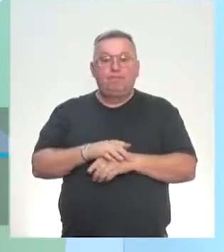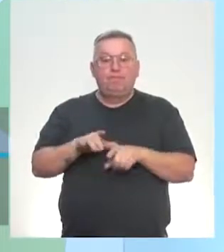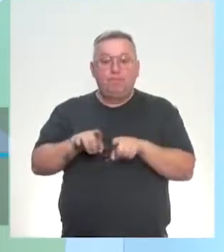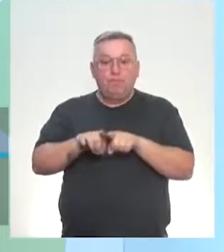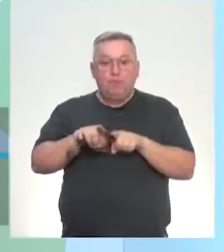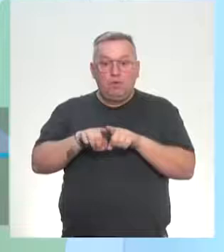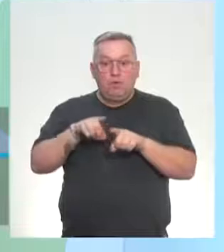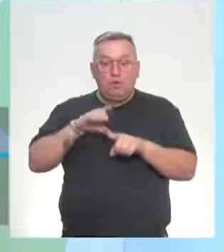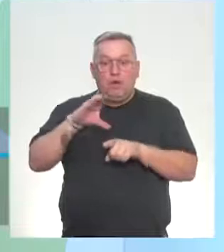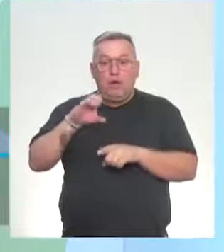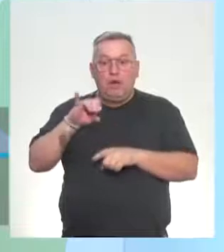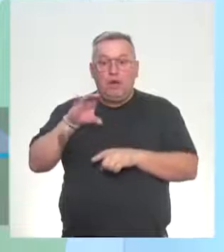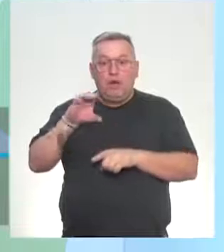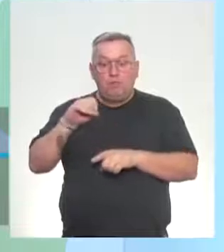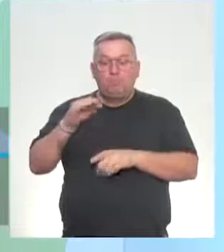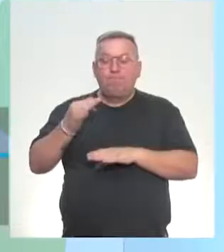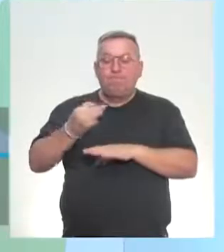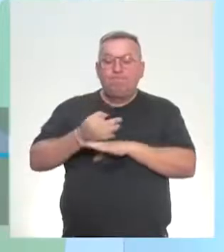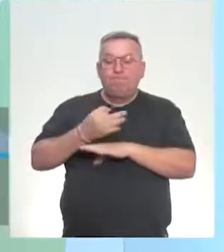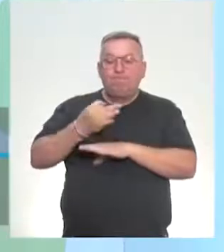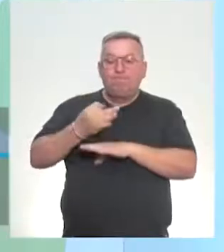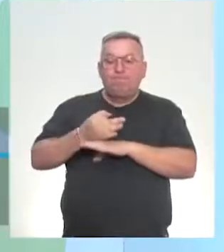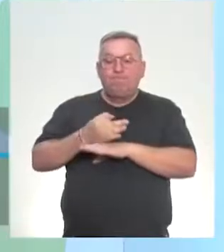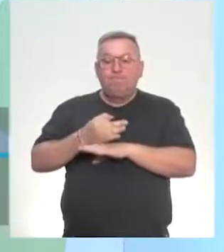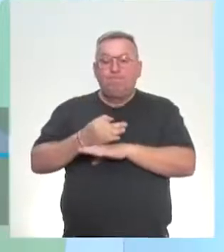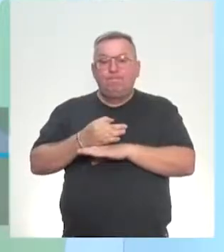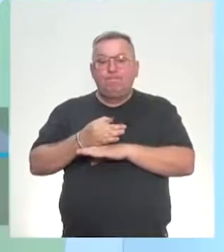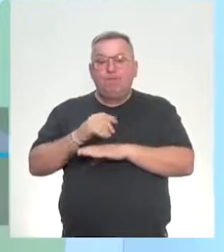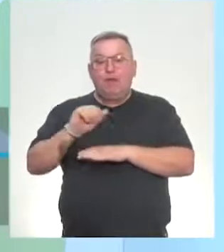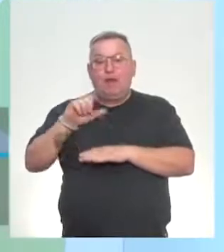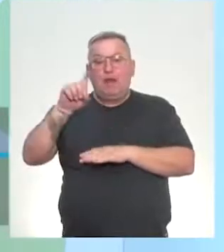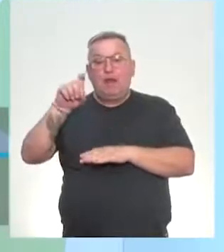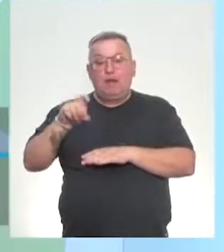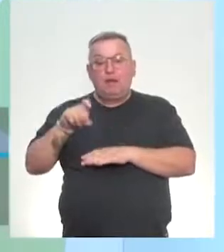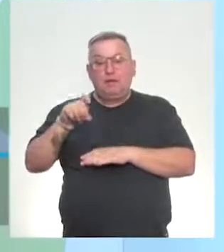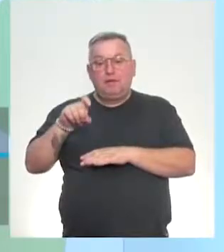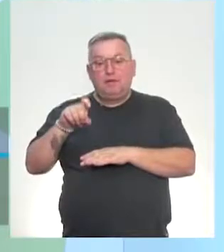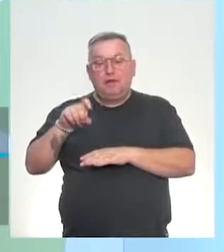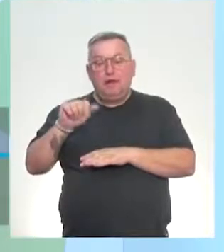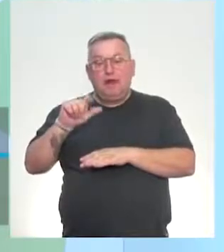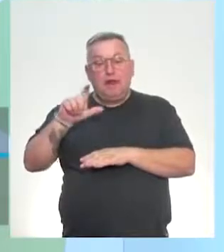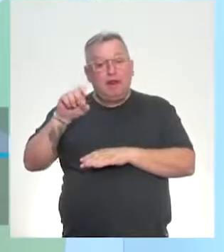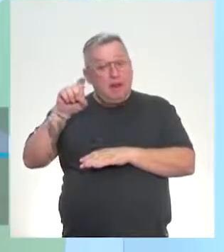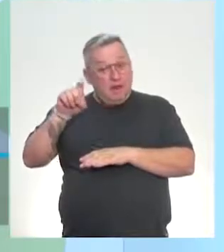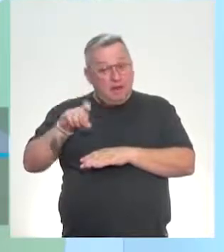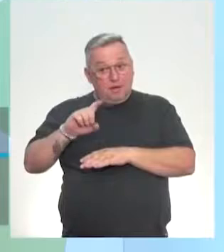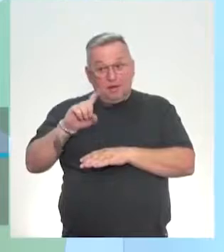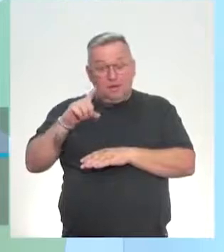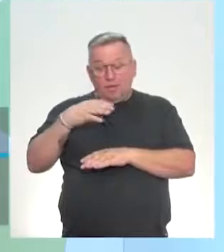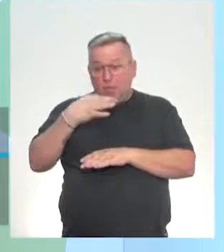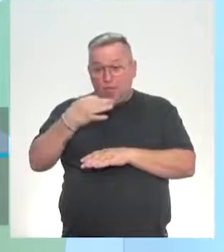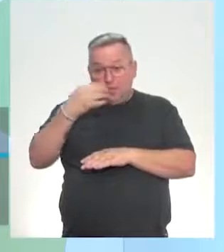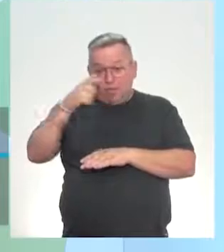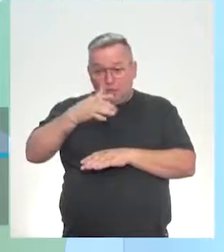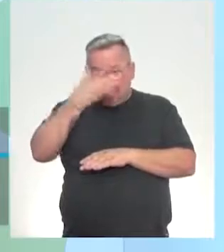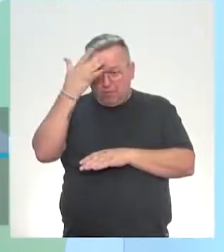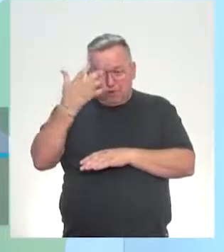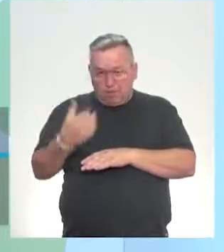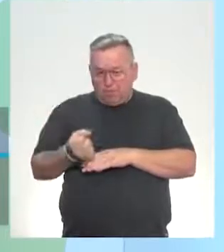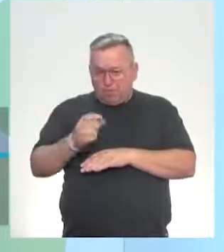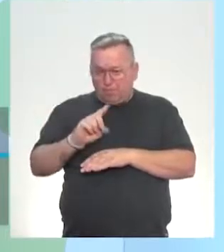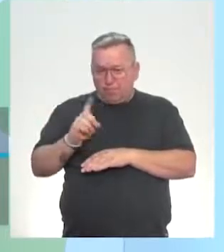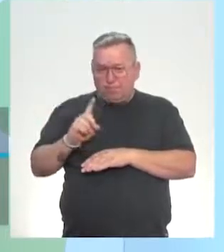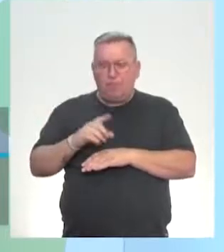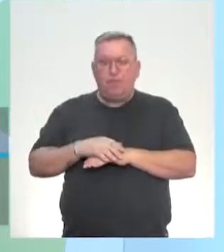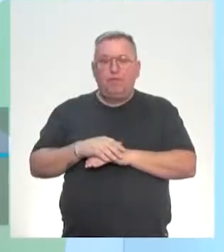o aluno Caio dizendo intolerância, o aluno Alex dizendo não aceitar a opinião do outro, assim como a aluna Jamie,